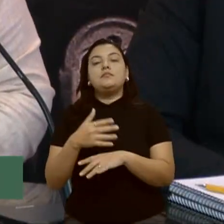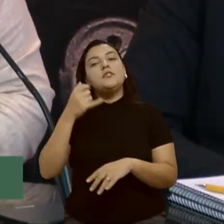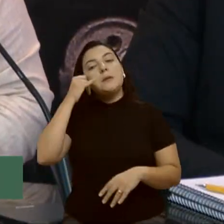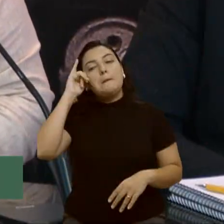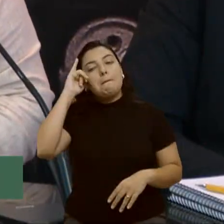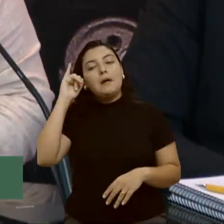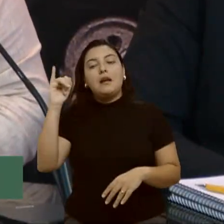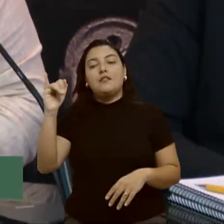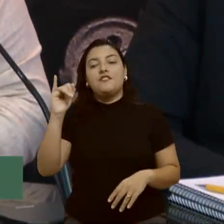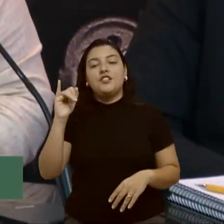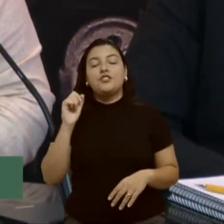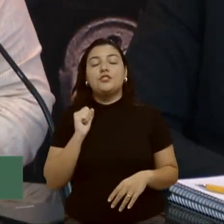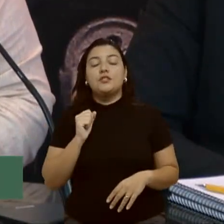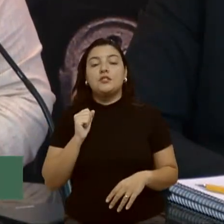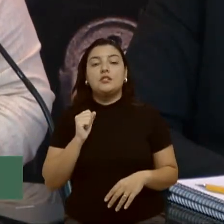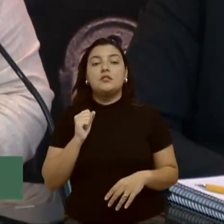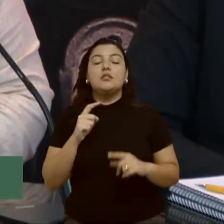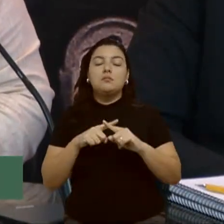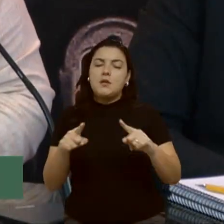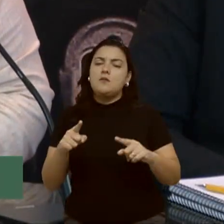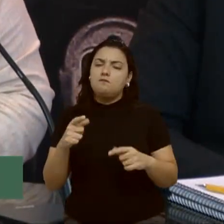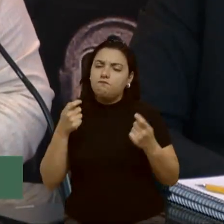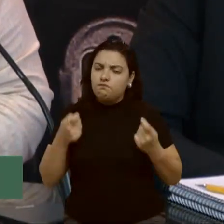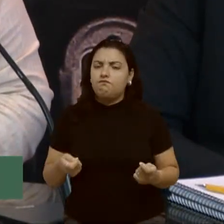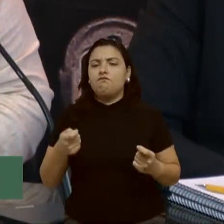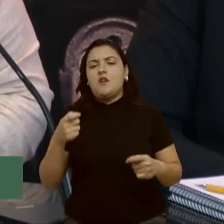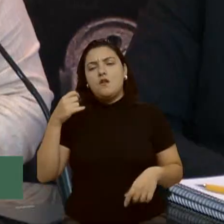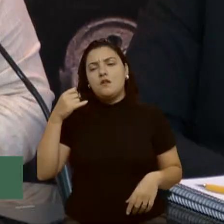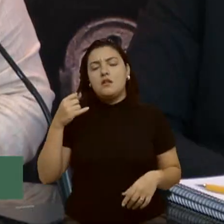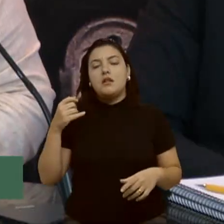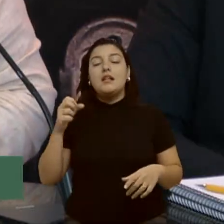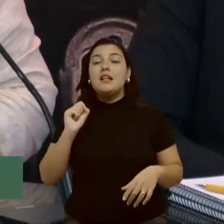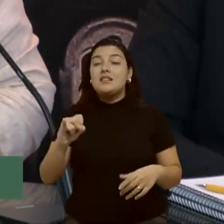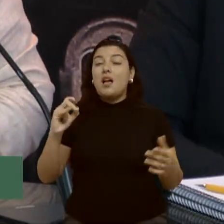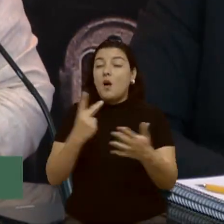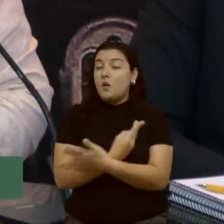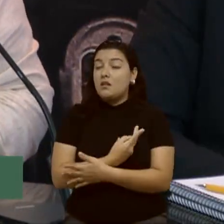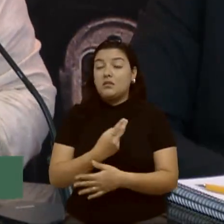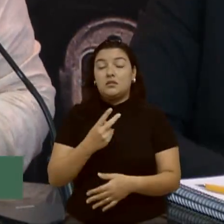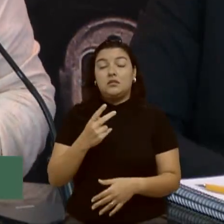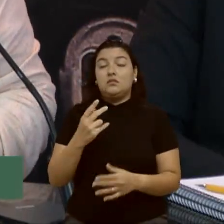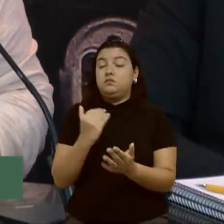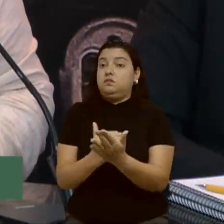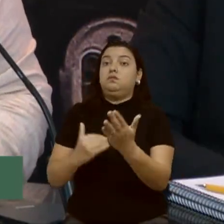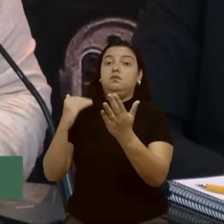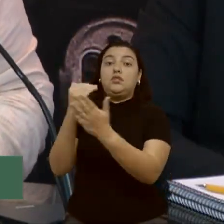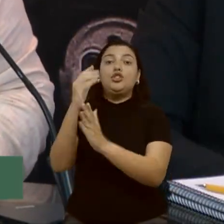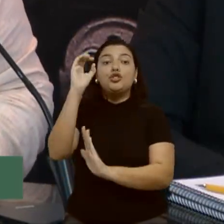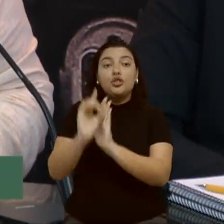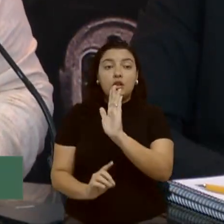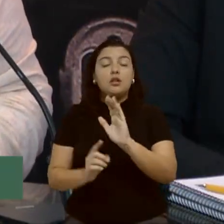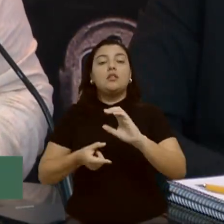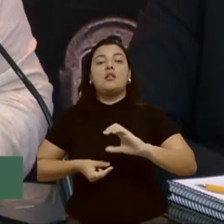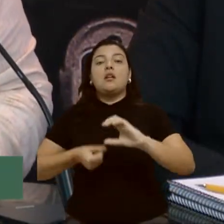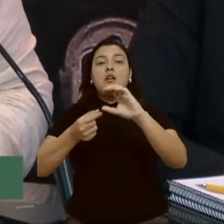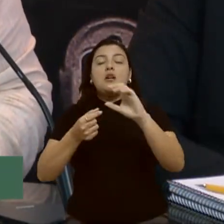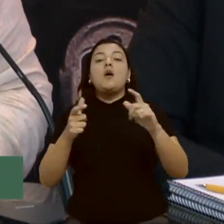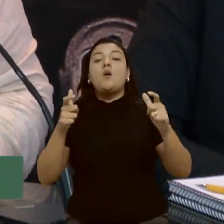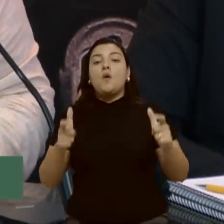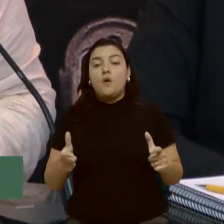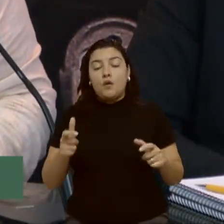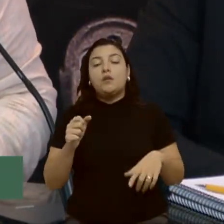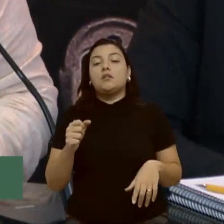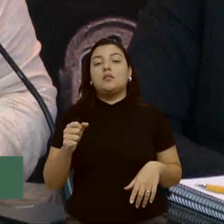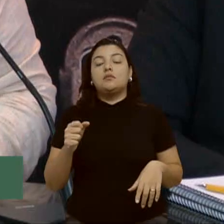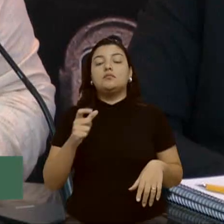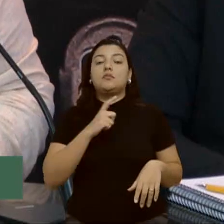preventivamente, mas também de forma firme no combate a práticas abusivas e na garantia dos direitos dos consumidores previstos no Código de